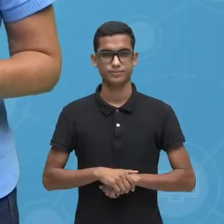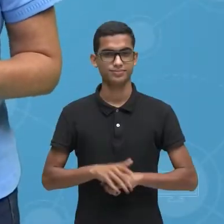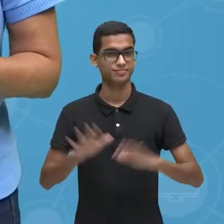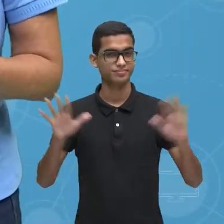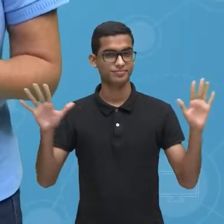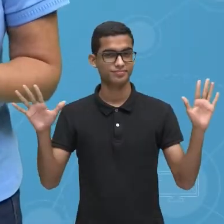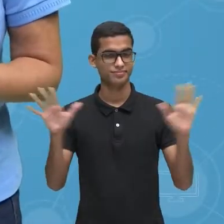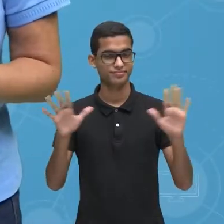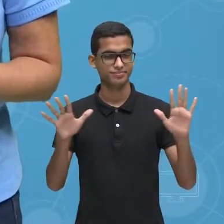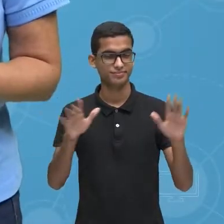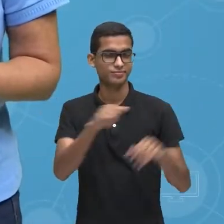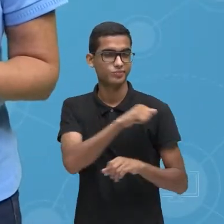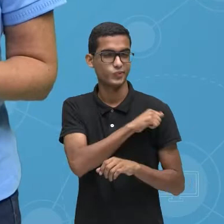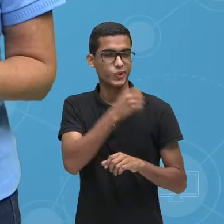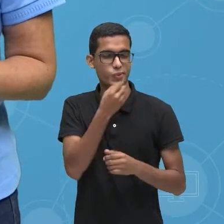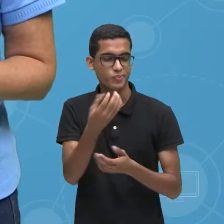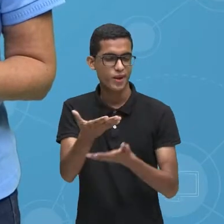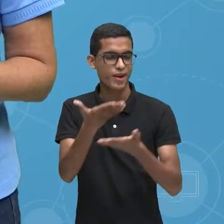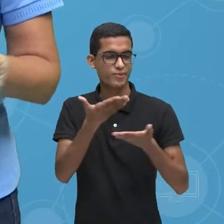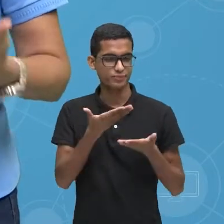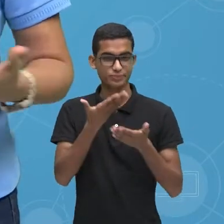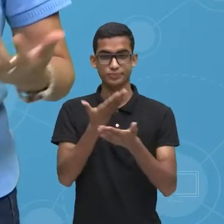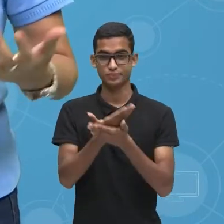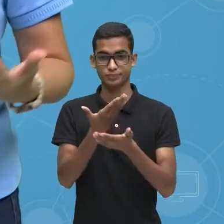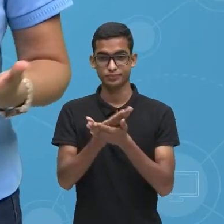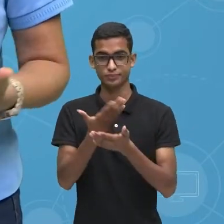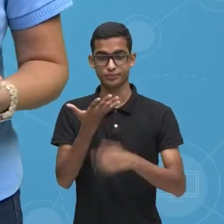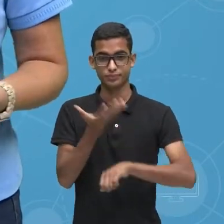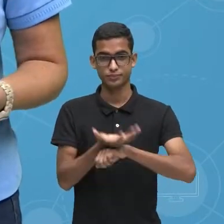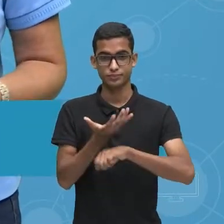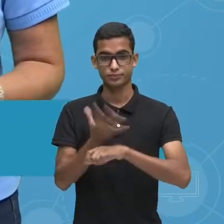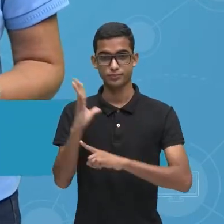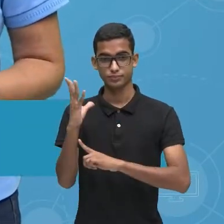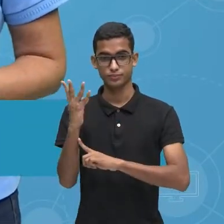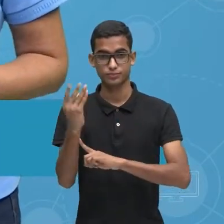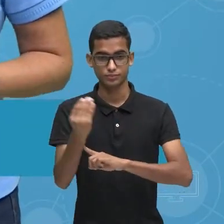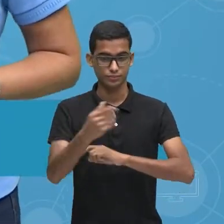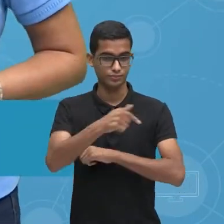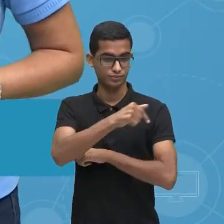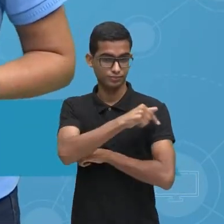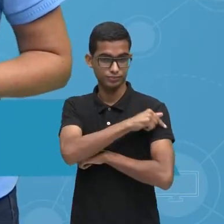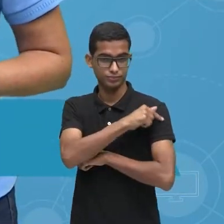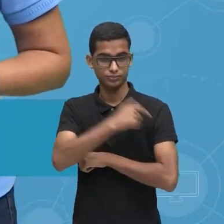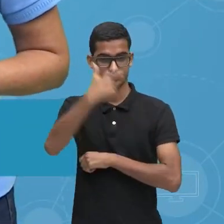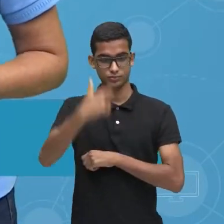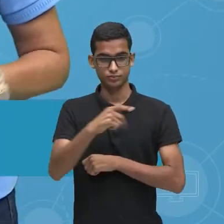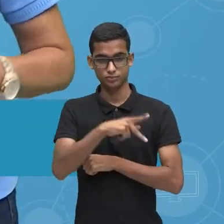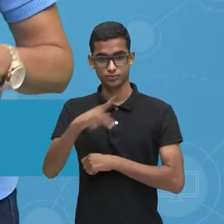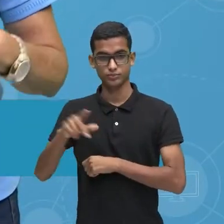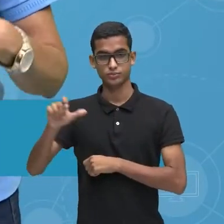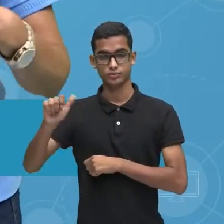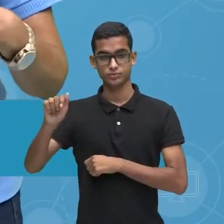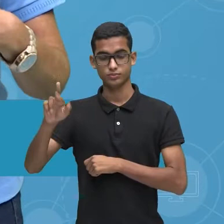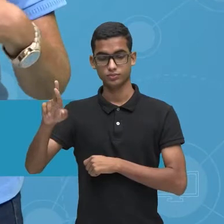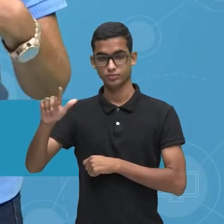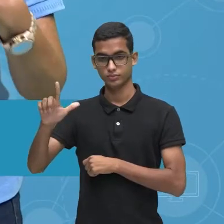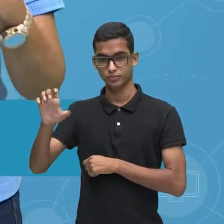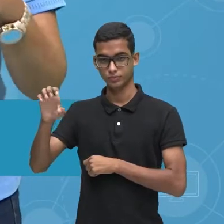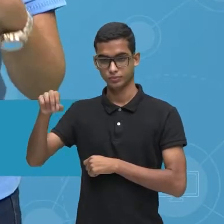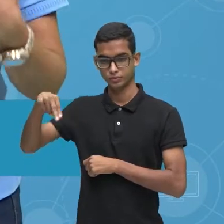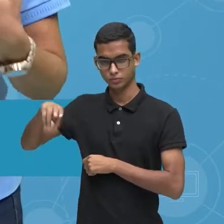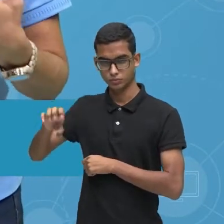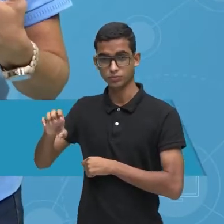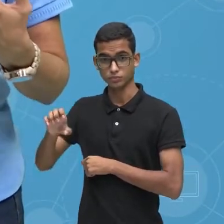Olá, sejam bem-vindos a mais uma aula de arte do 7º ano. Eu sou a professora Arlene Azulay e hoje nós vamos falar